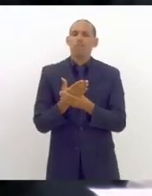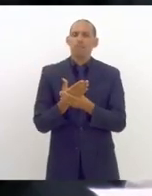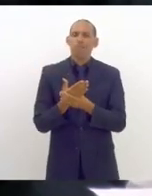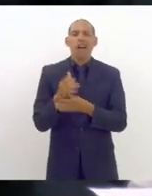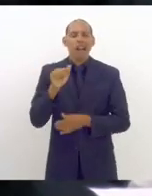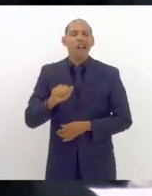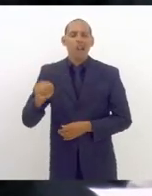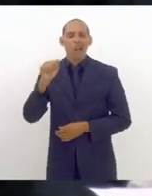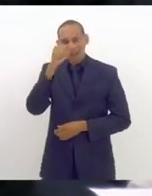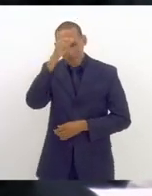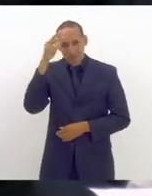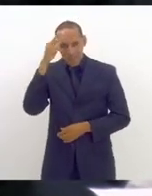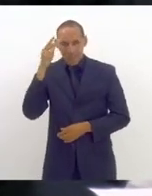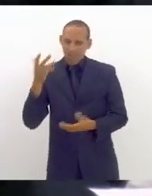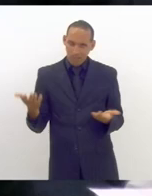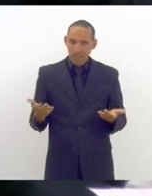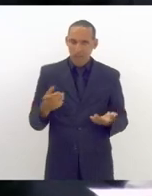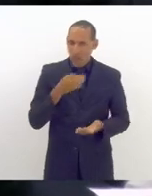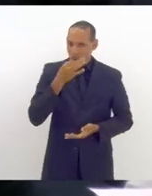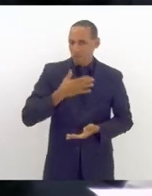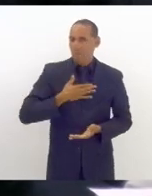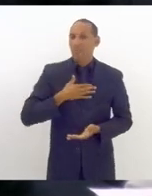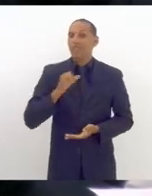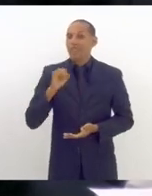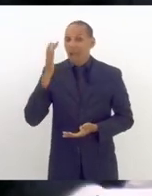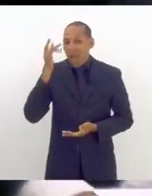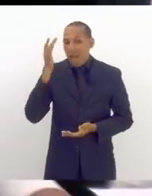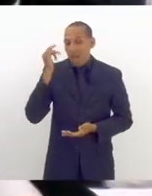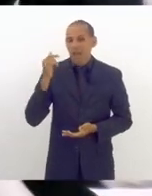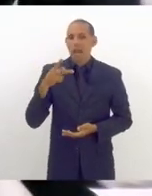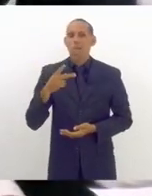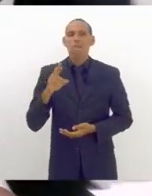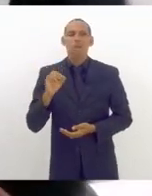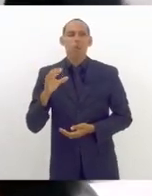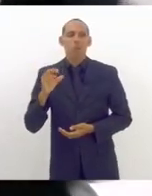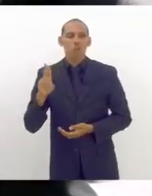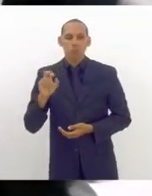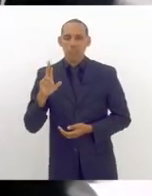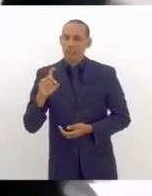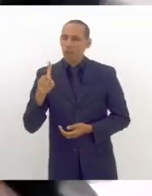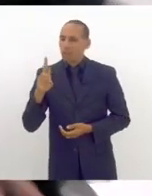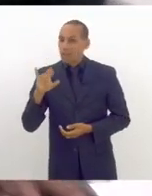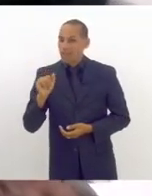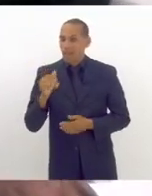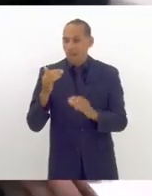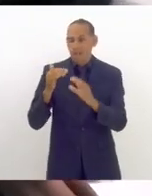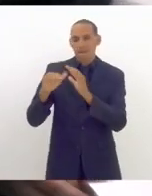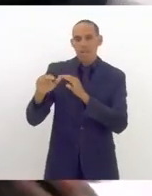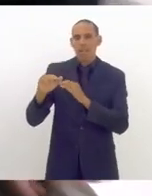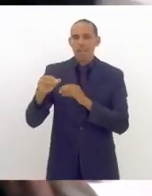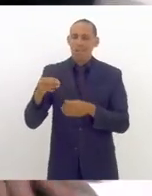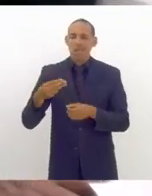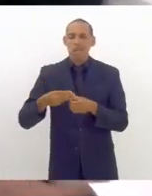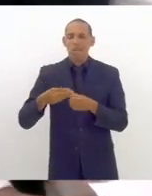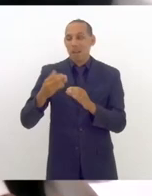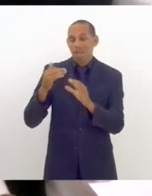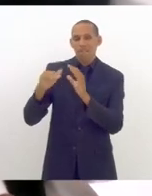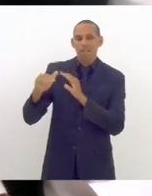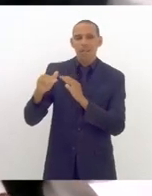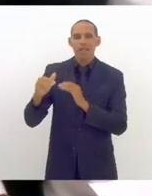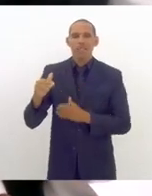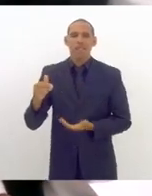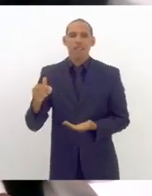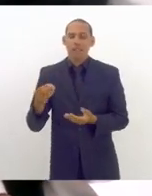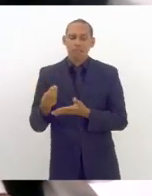prefeitos Na minha opinião xará amanhã se a procuradoria do município passar um ofício lá uma petição para o